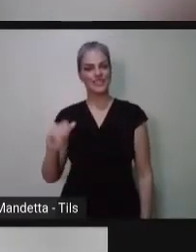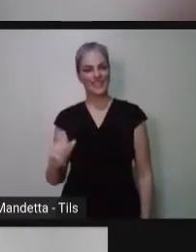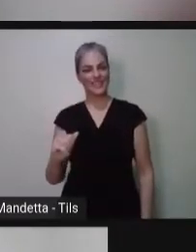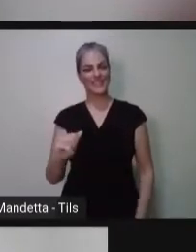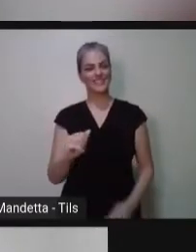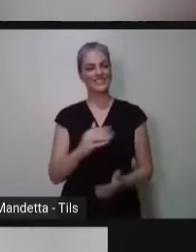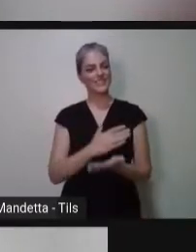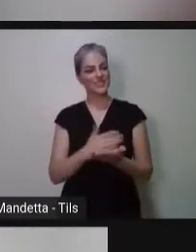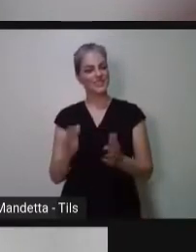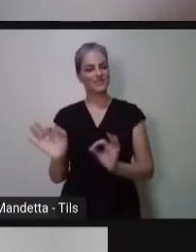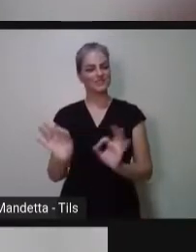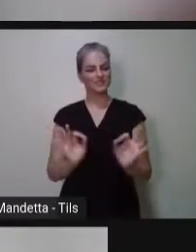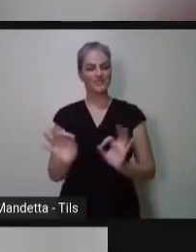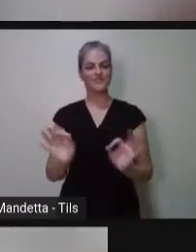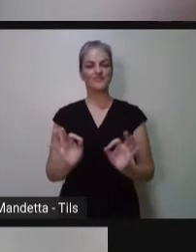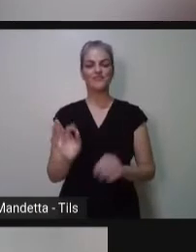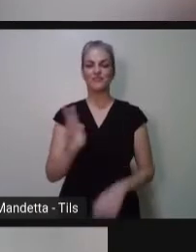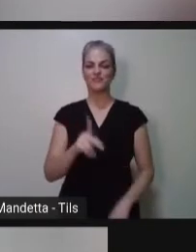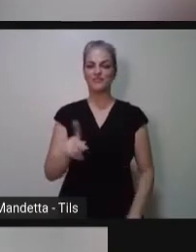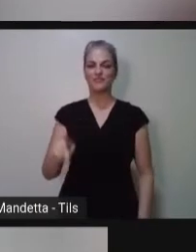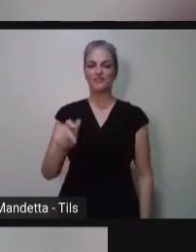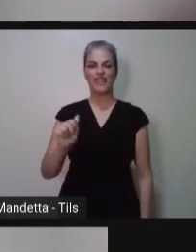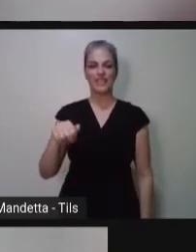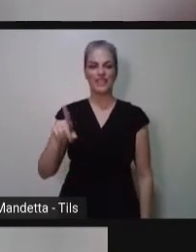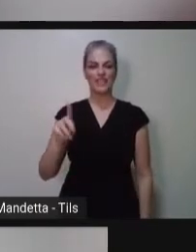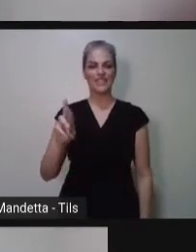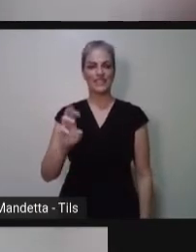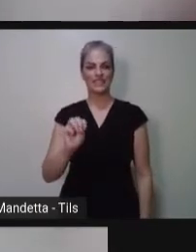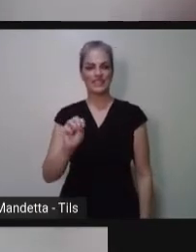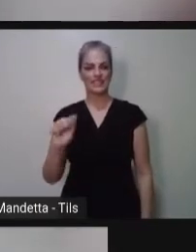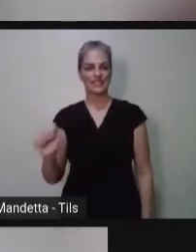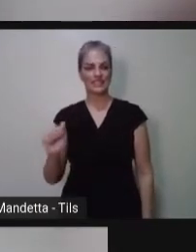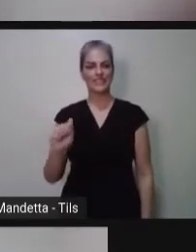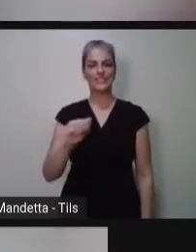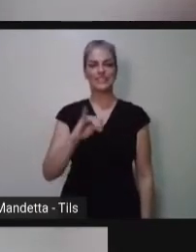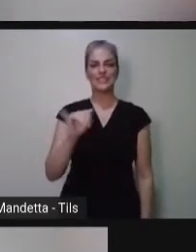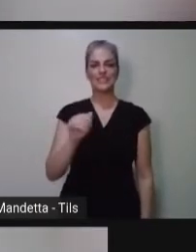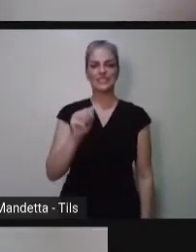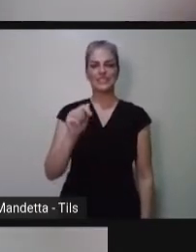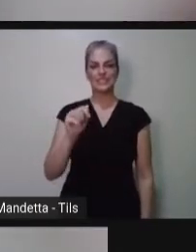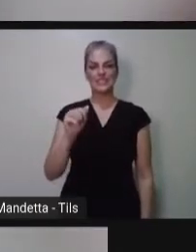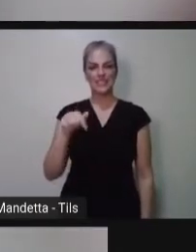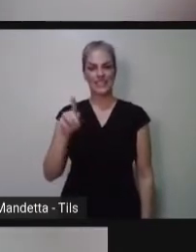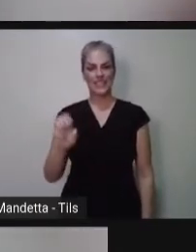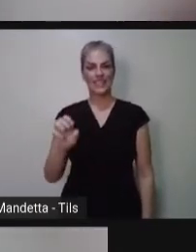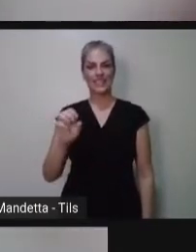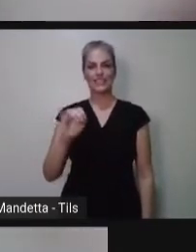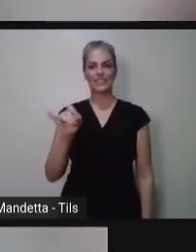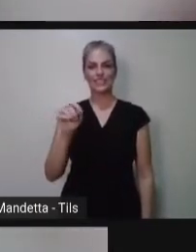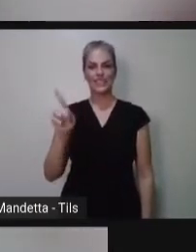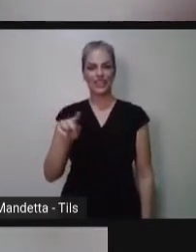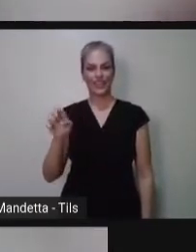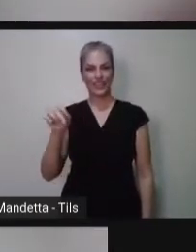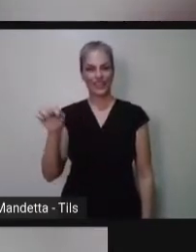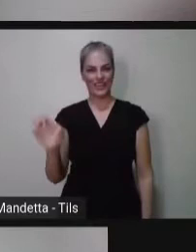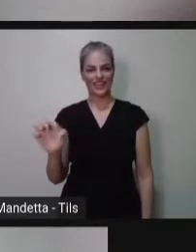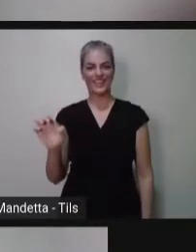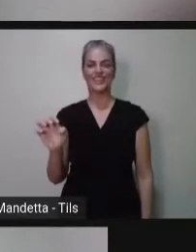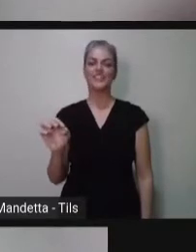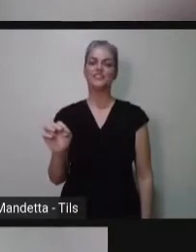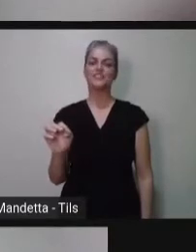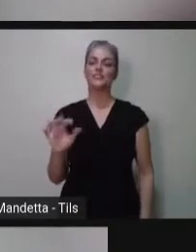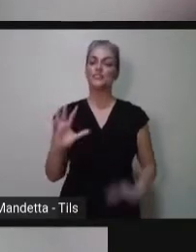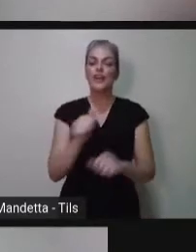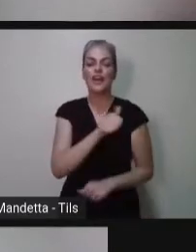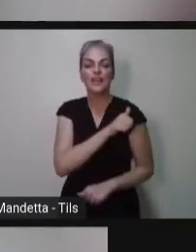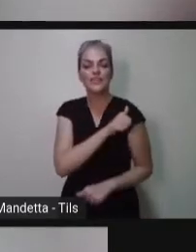As professoras Andressa Mafezoni, Josiane Jasque. Saúdo também a todos os cursistas, tutores,